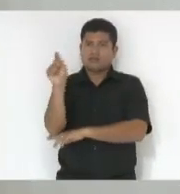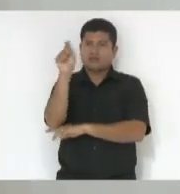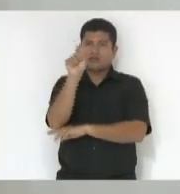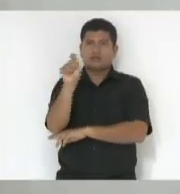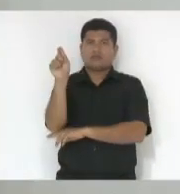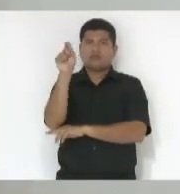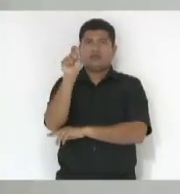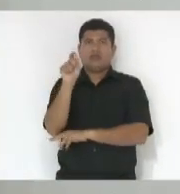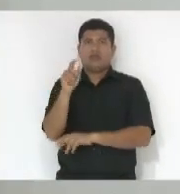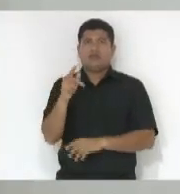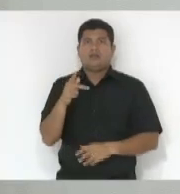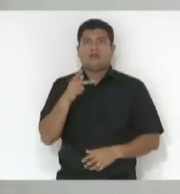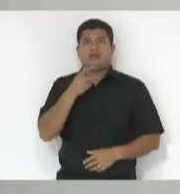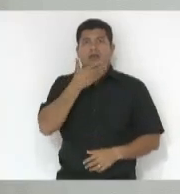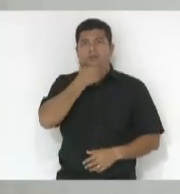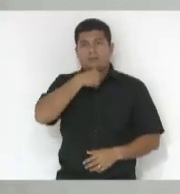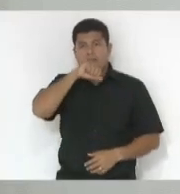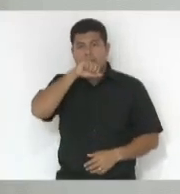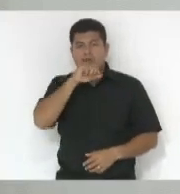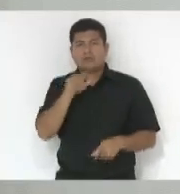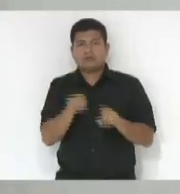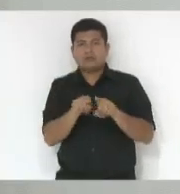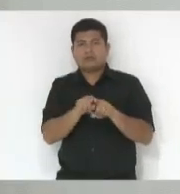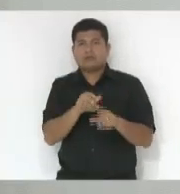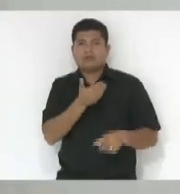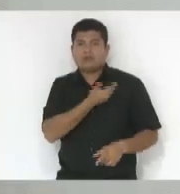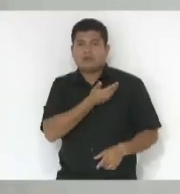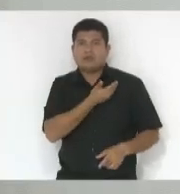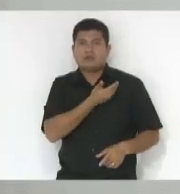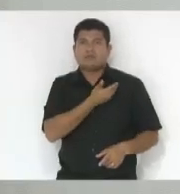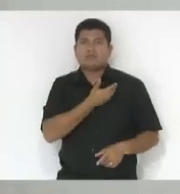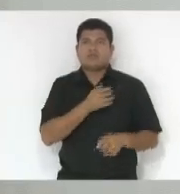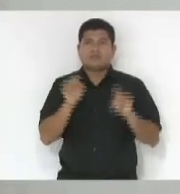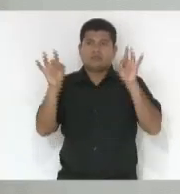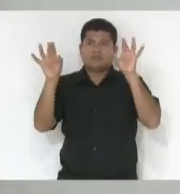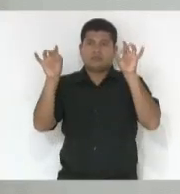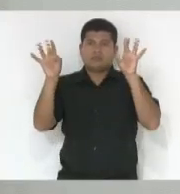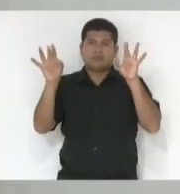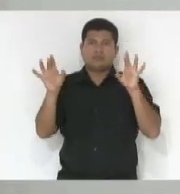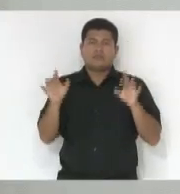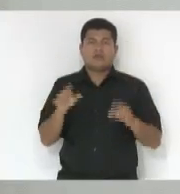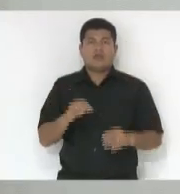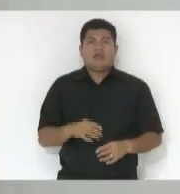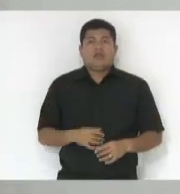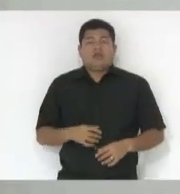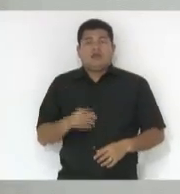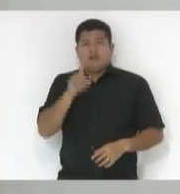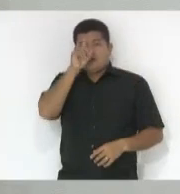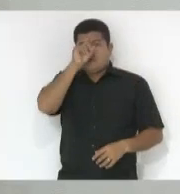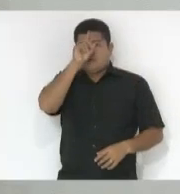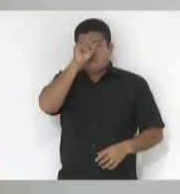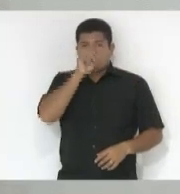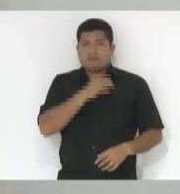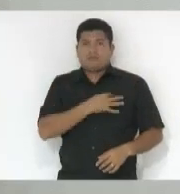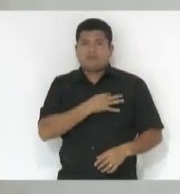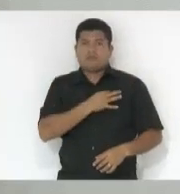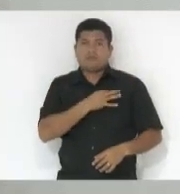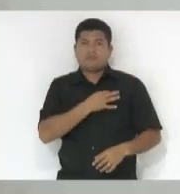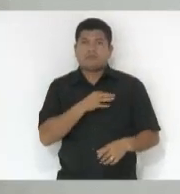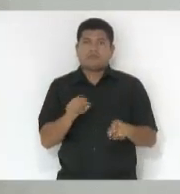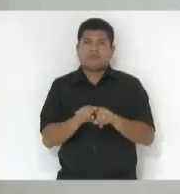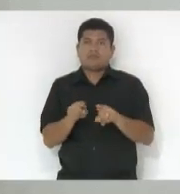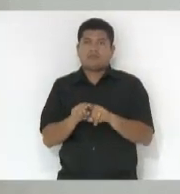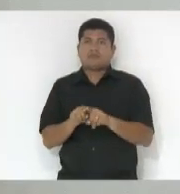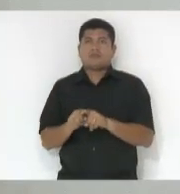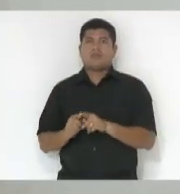associações de pais e amigos dos excepcionais, nos hospitais filantrópicos e nas redes femininas de combate